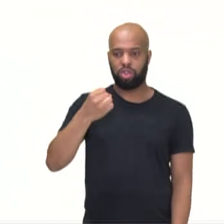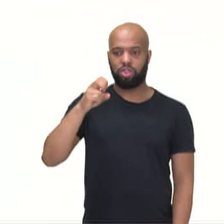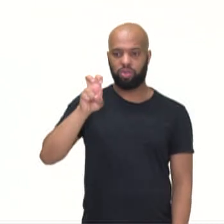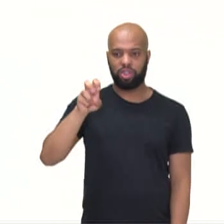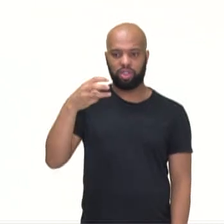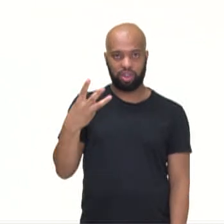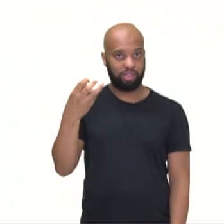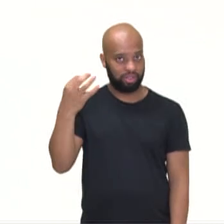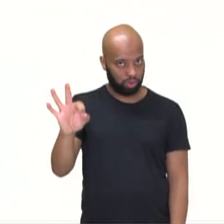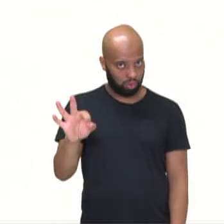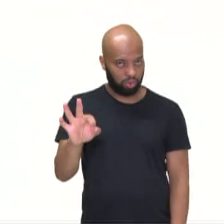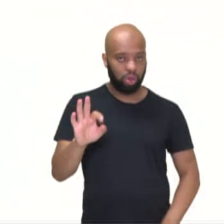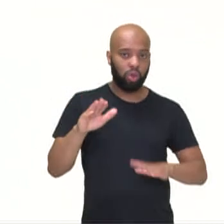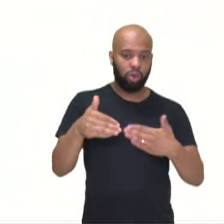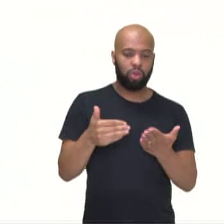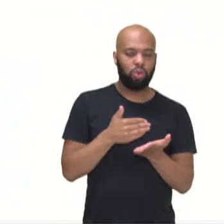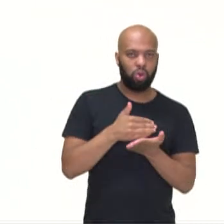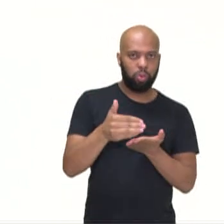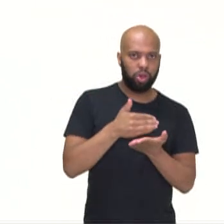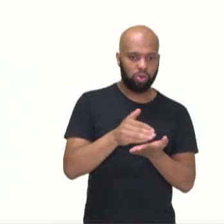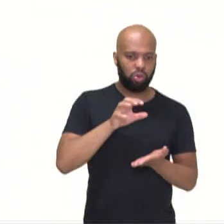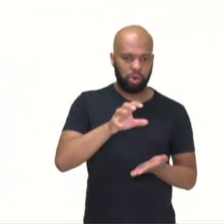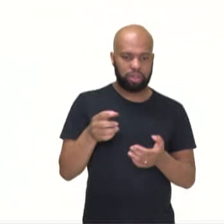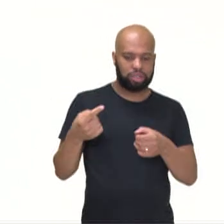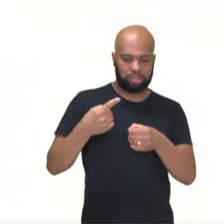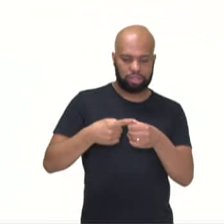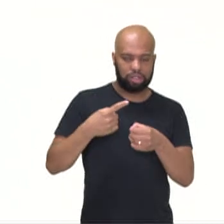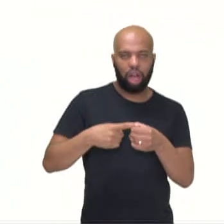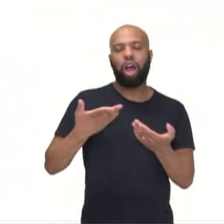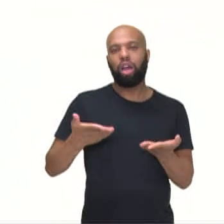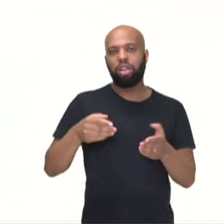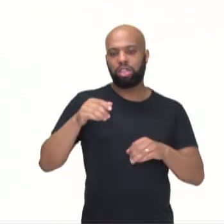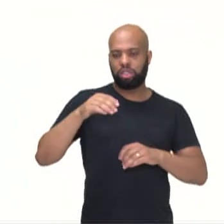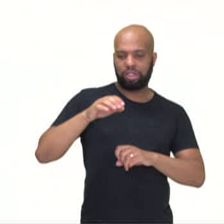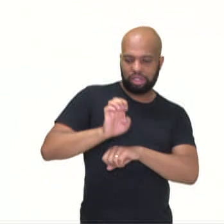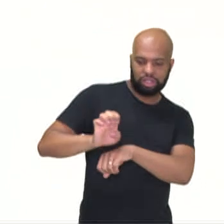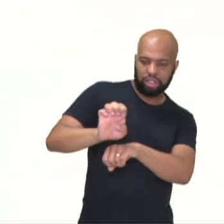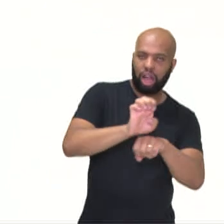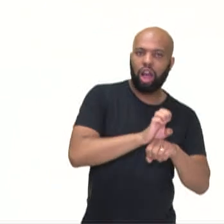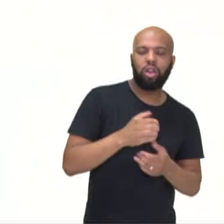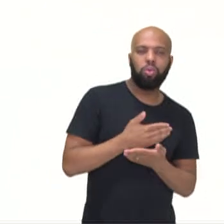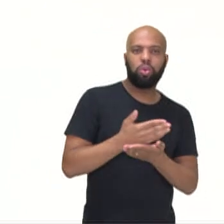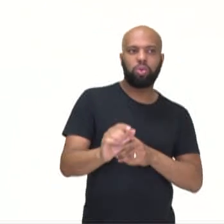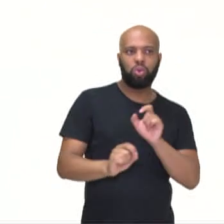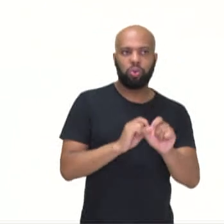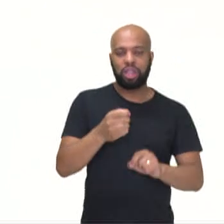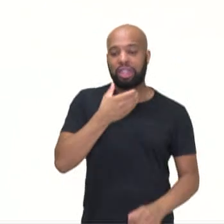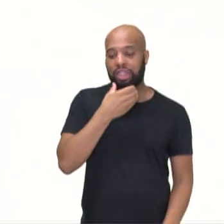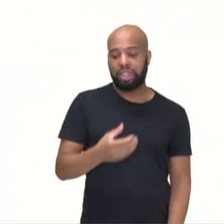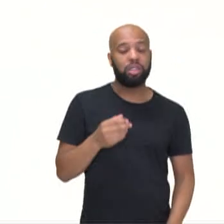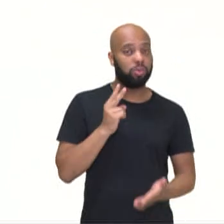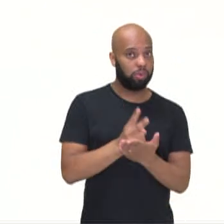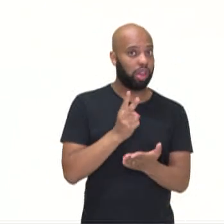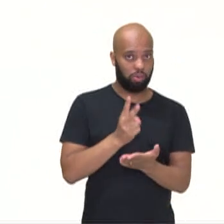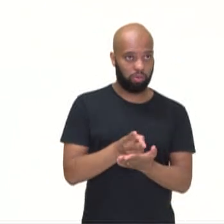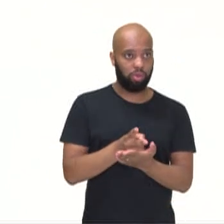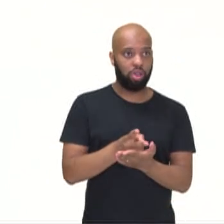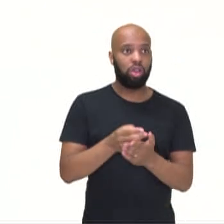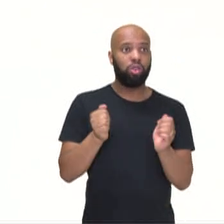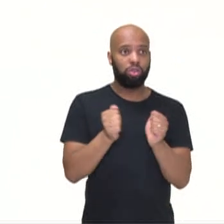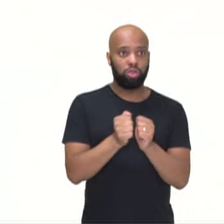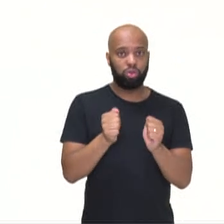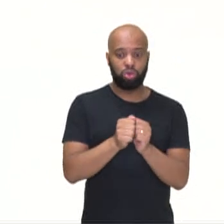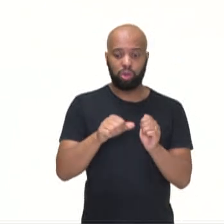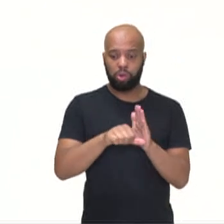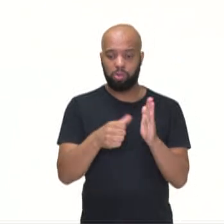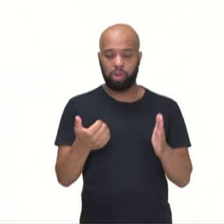1853. A instalação dessa província, ela deu-se em dezembro desse mesmo ano, junto com a posse de seu